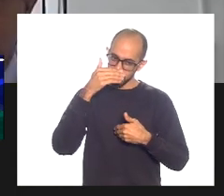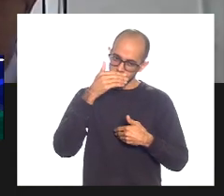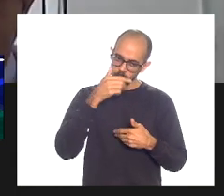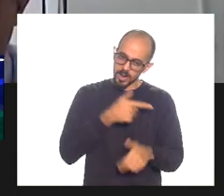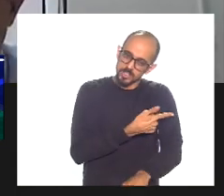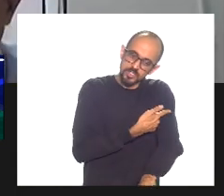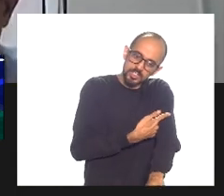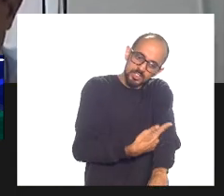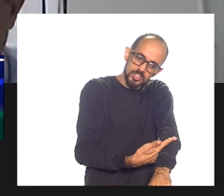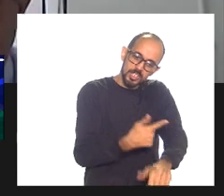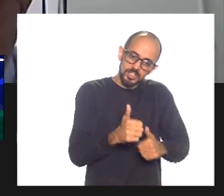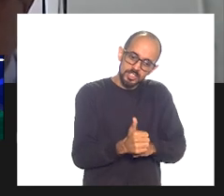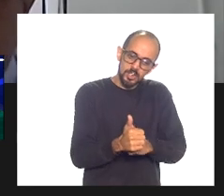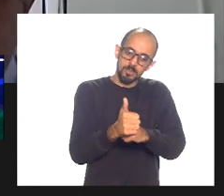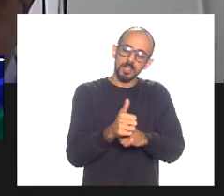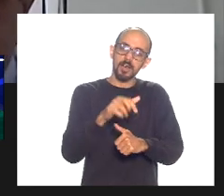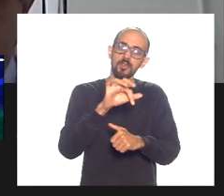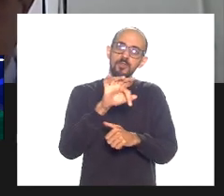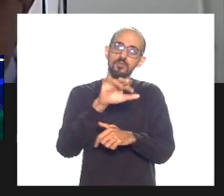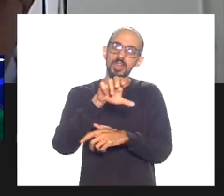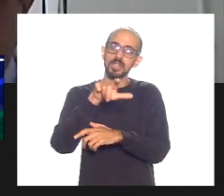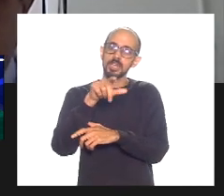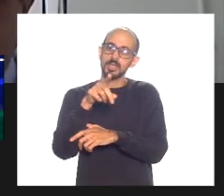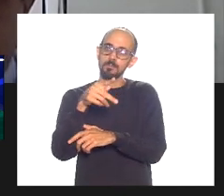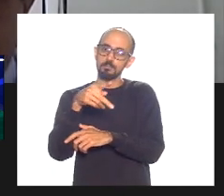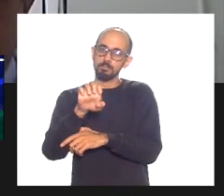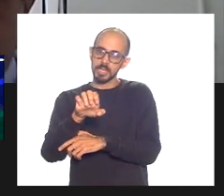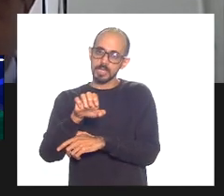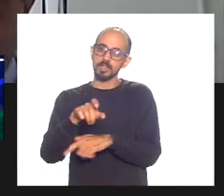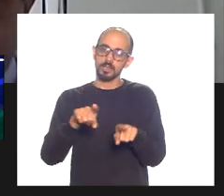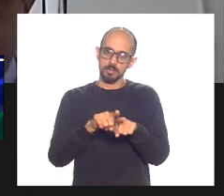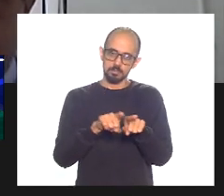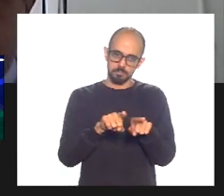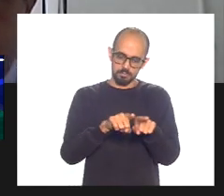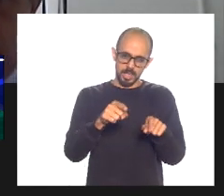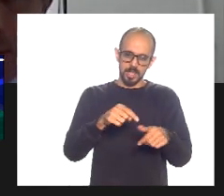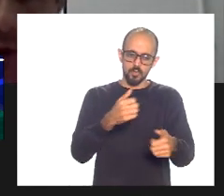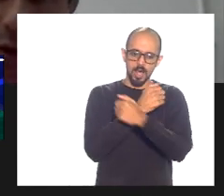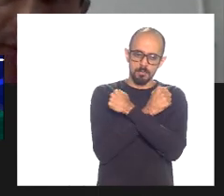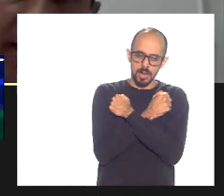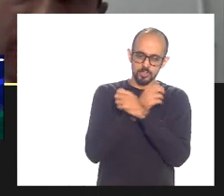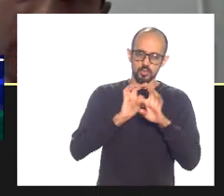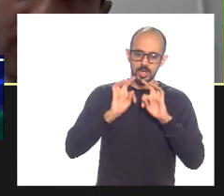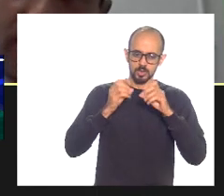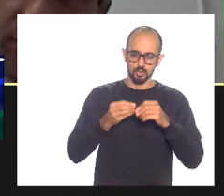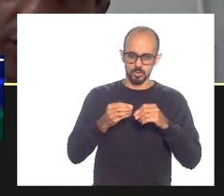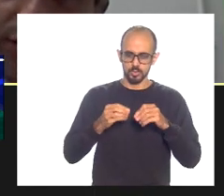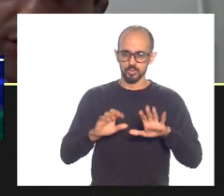expediente final. Deputado Felipe Peixoto, muito obrigada também. Um abraço a todas e todos.